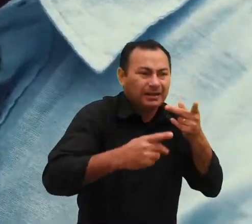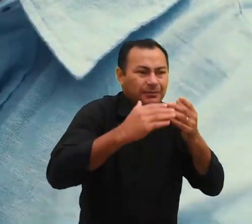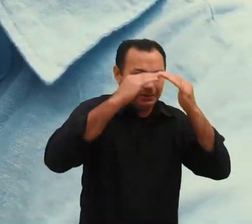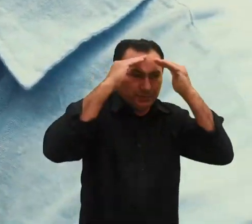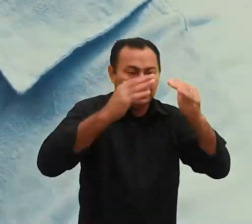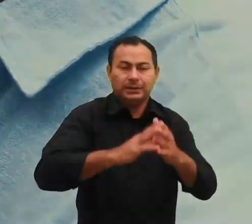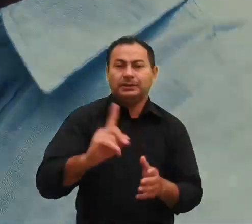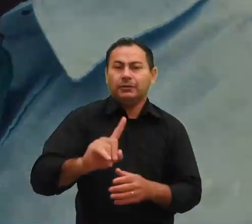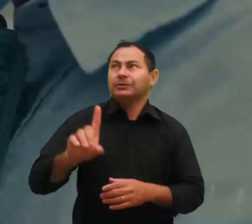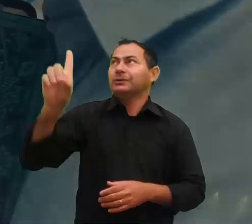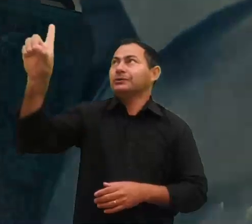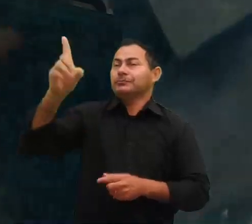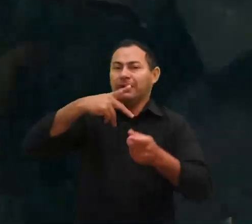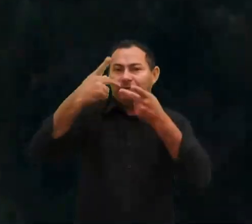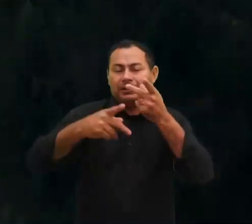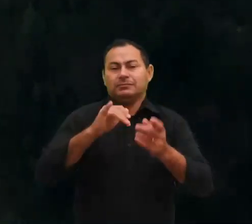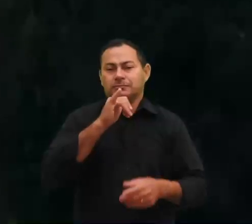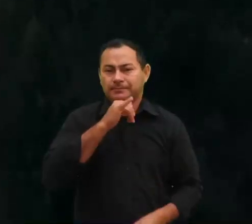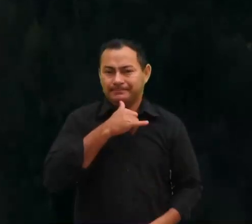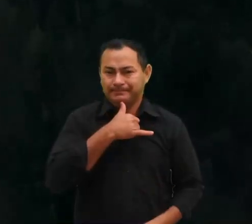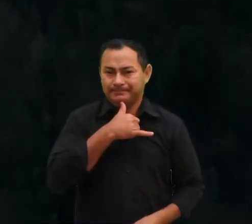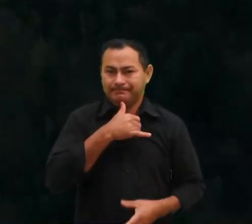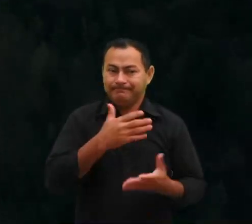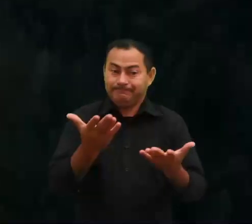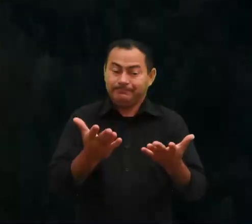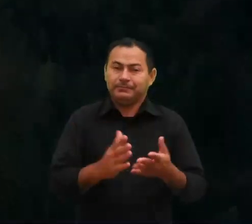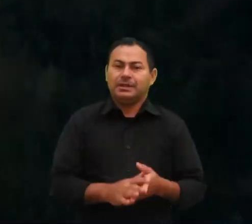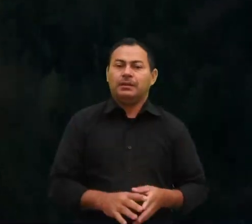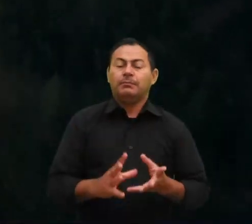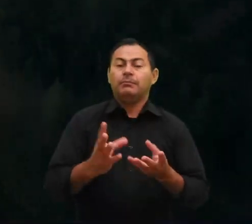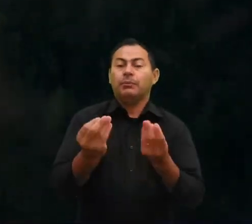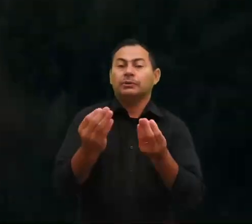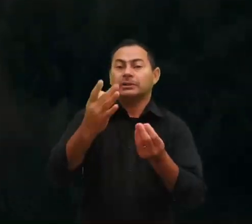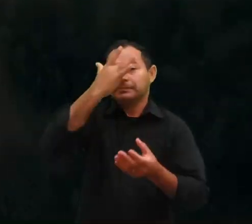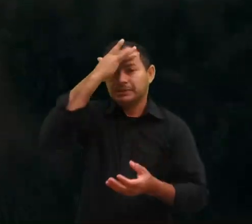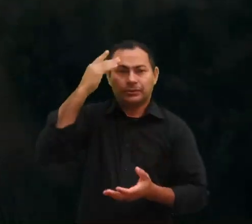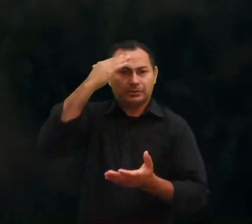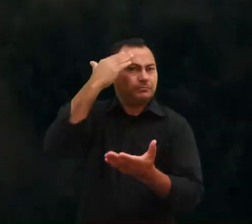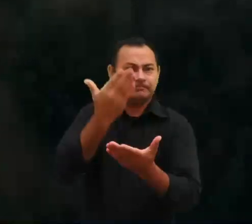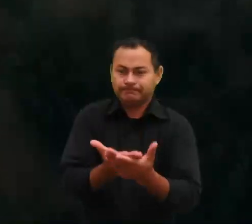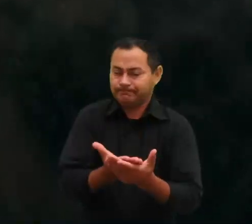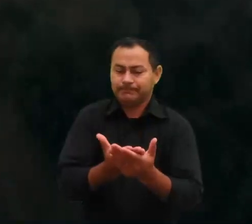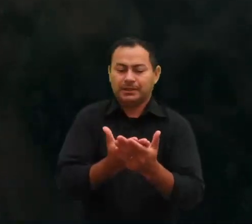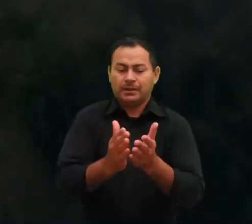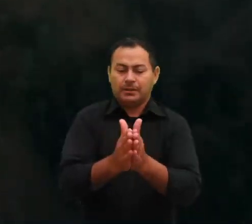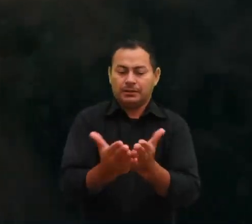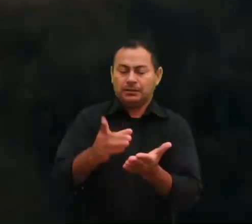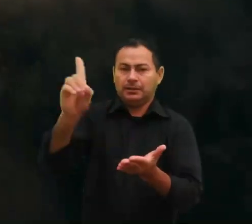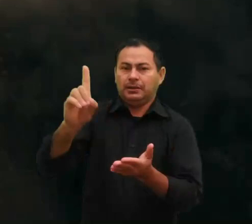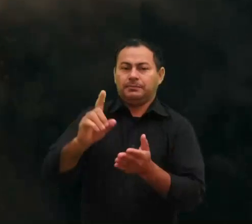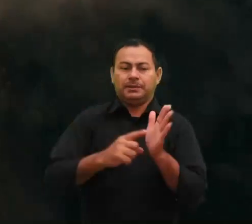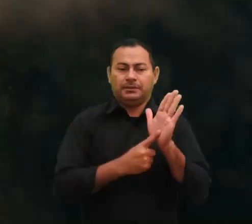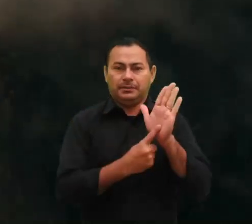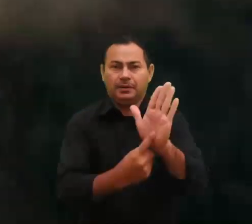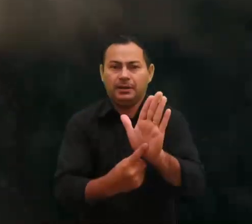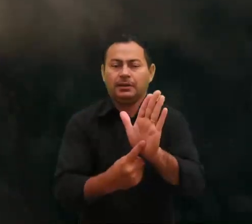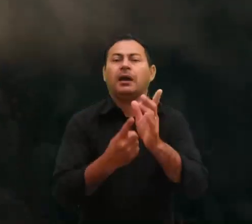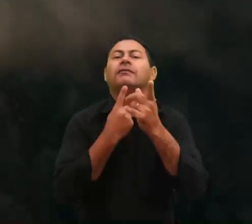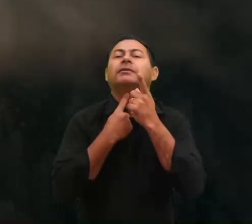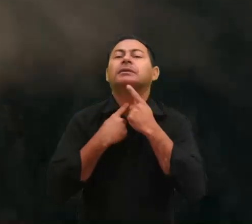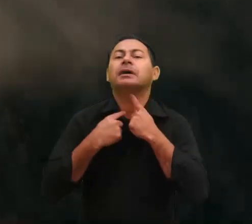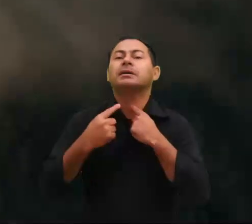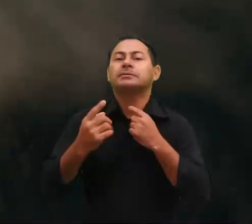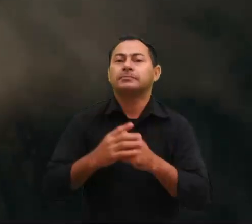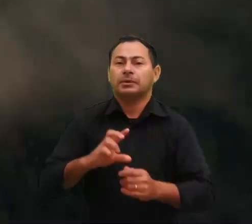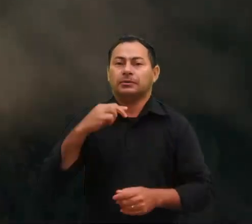diz, e não pelo que Deus diz. Isso é muito triste. Muita gente não acredita que as Escrituras sejam a revelação